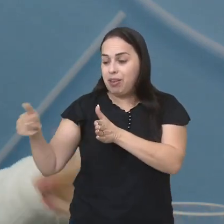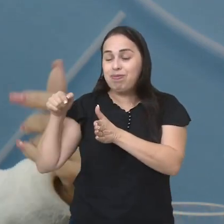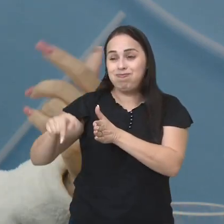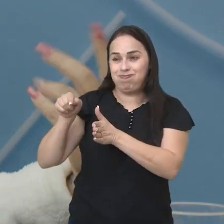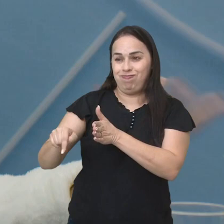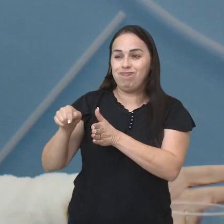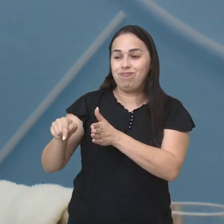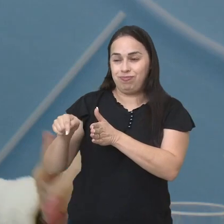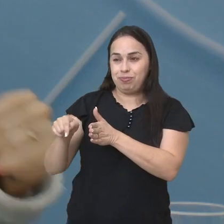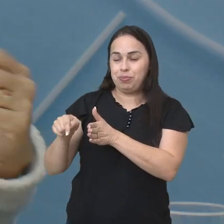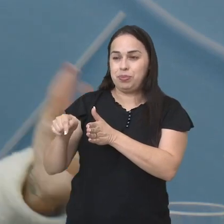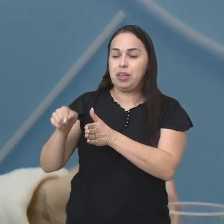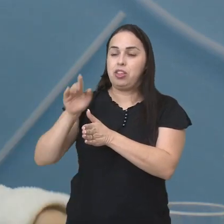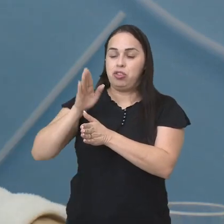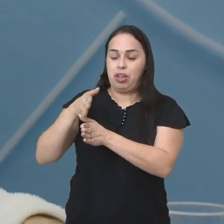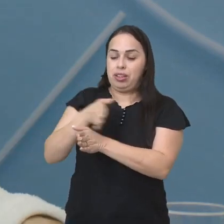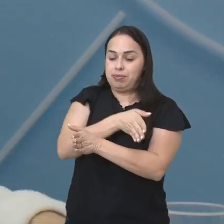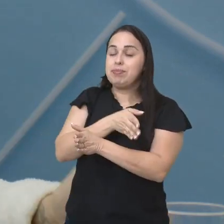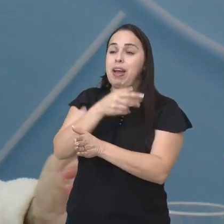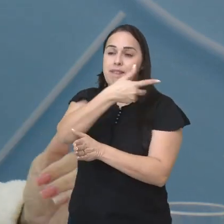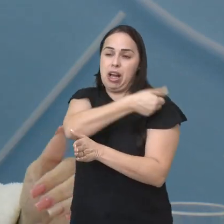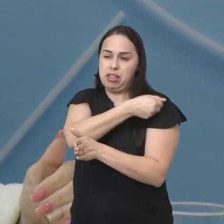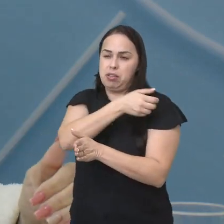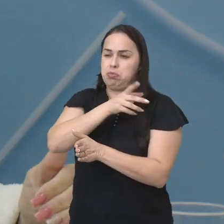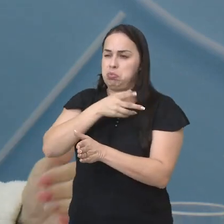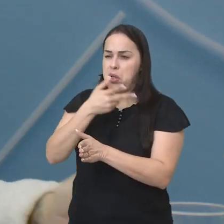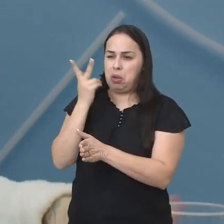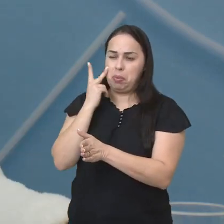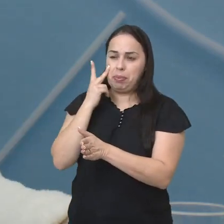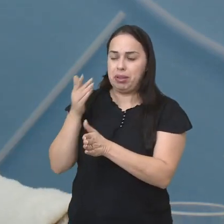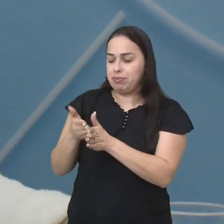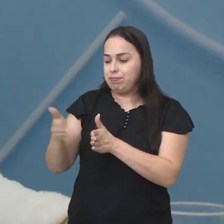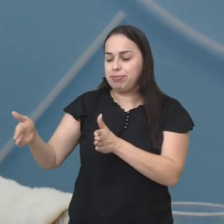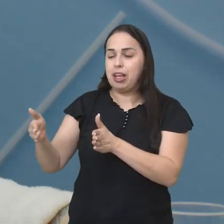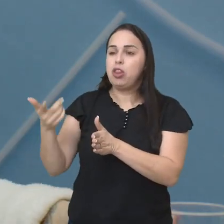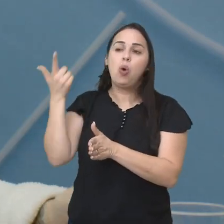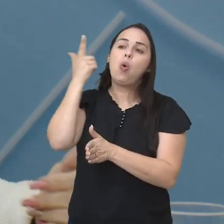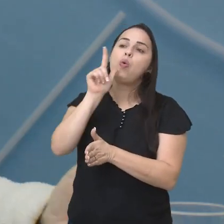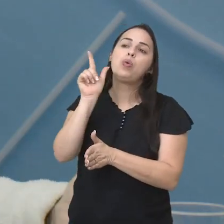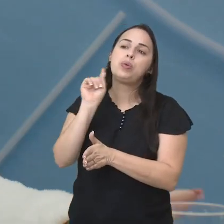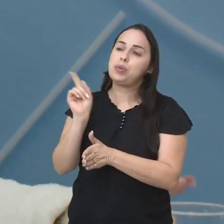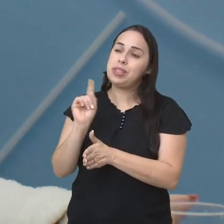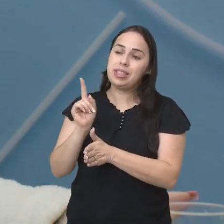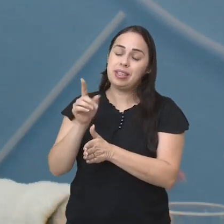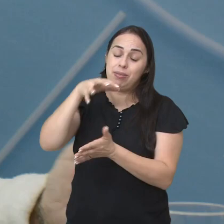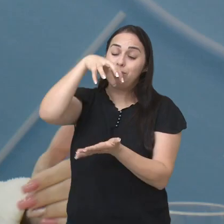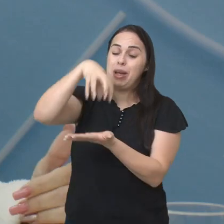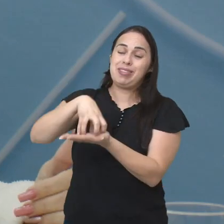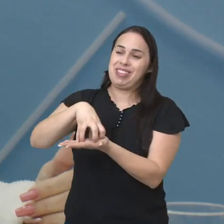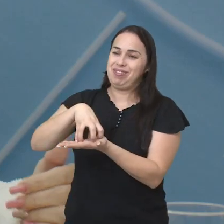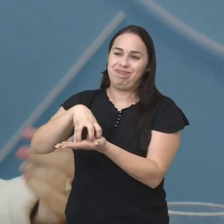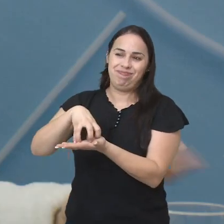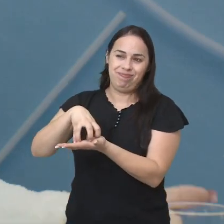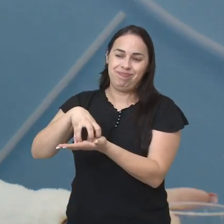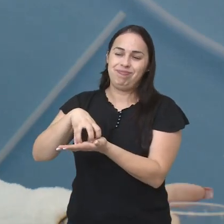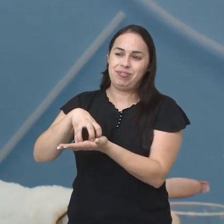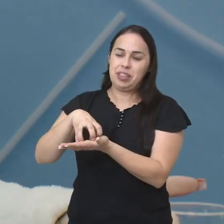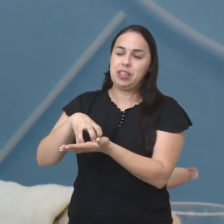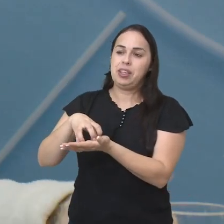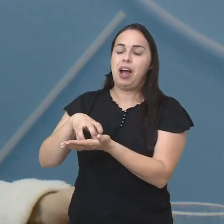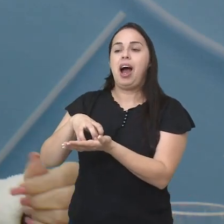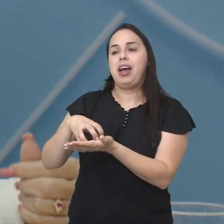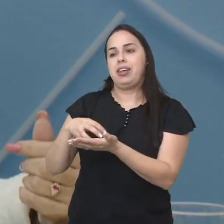normalizar, né, após a vacina, tudo, eu não consegui manter o local. Então eu tive que